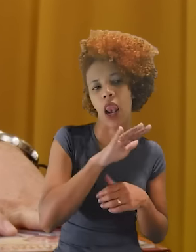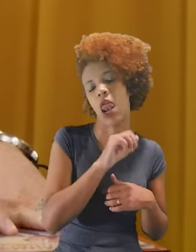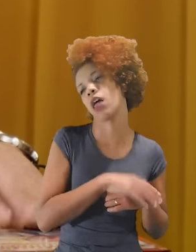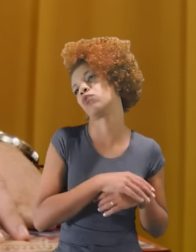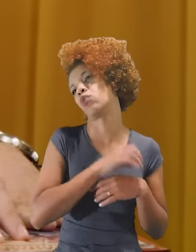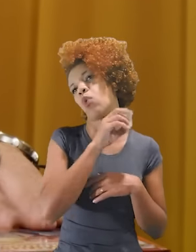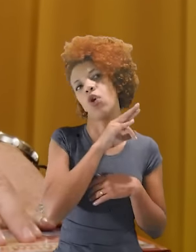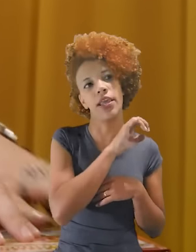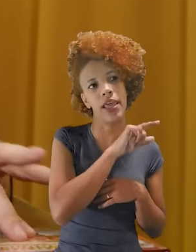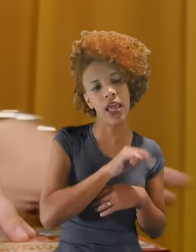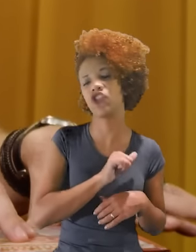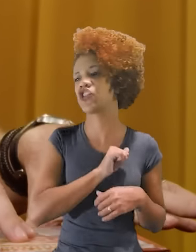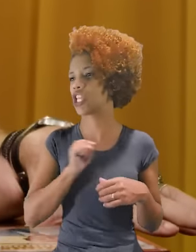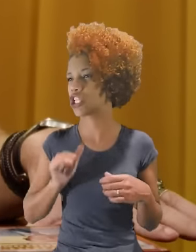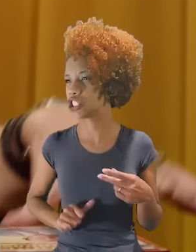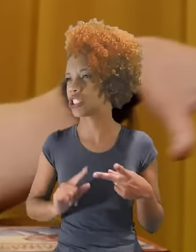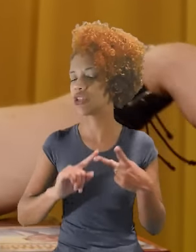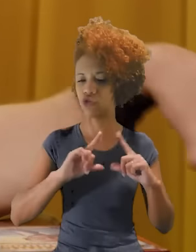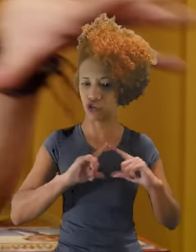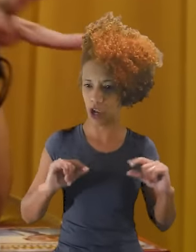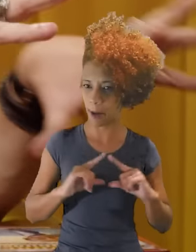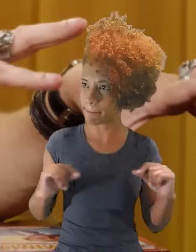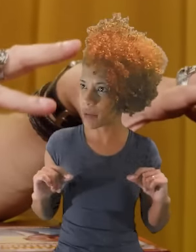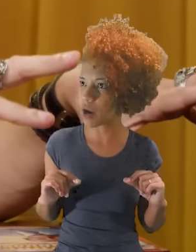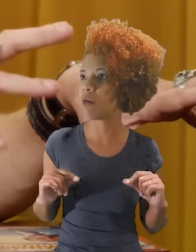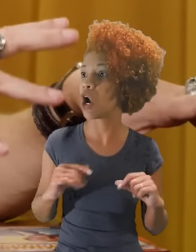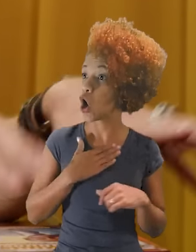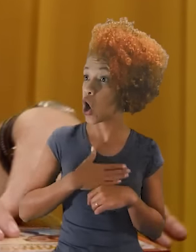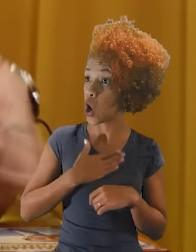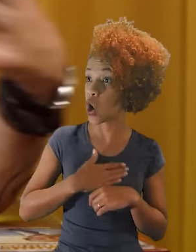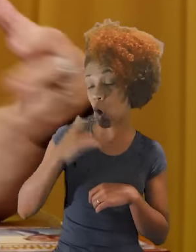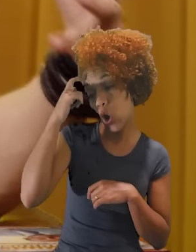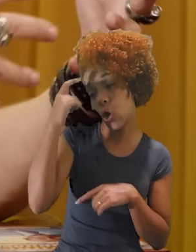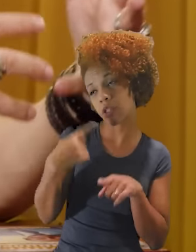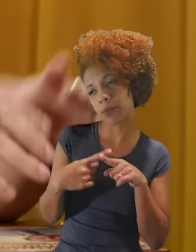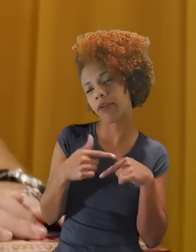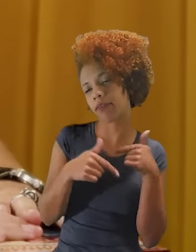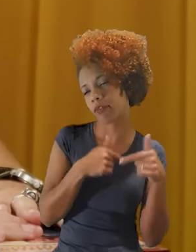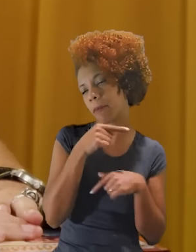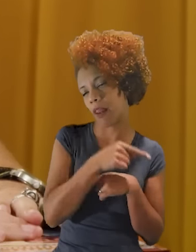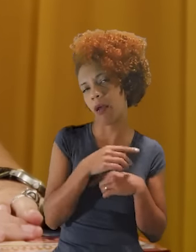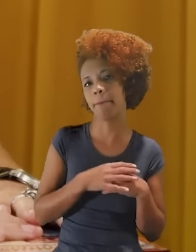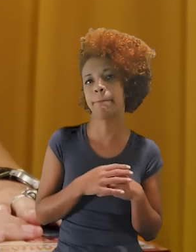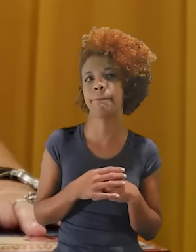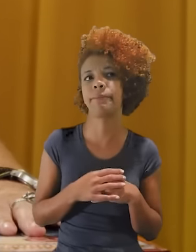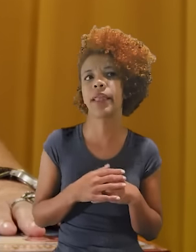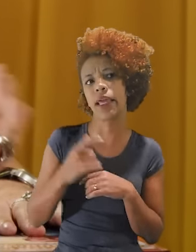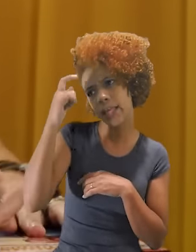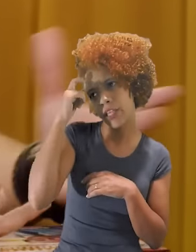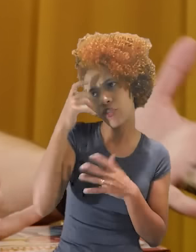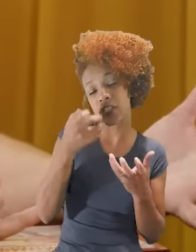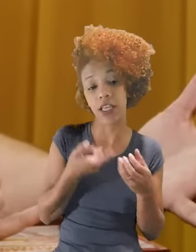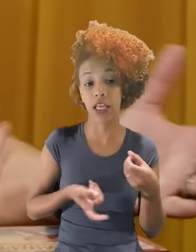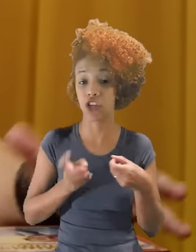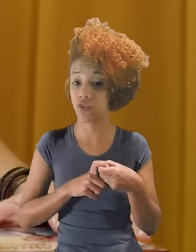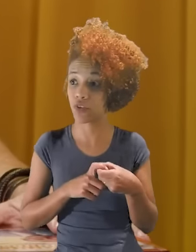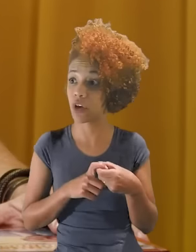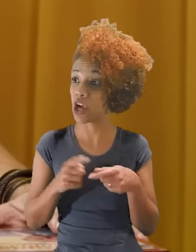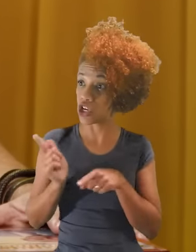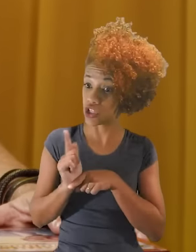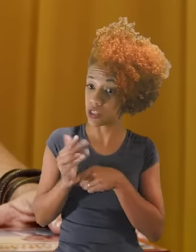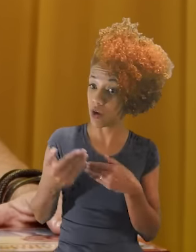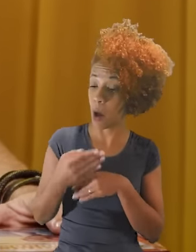Né? Na China, no Japão, é muito famoso. Mais do que o Mickey, os caras gostam muito dele lá. Porque trabalharam melhor lá, né? E a Disney queria de volta, cara. Na